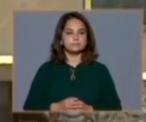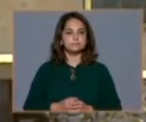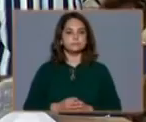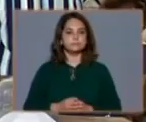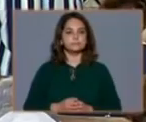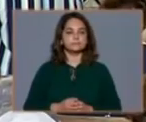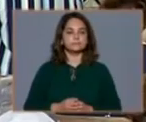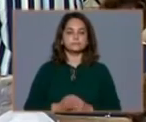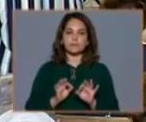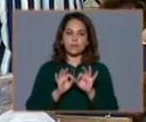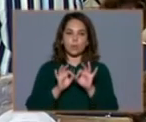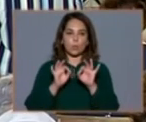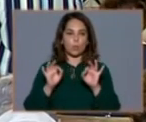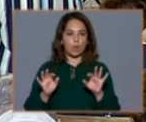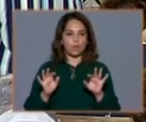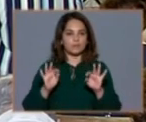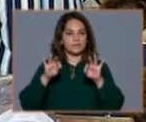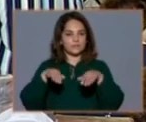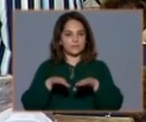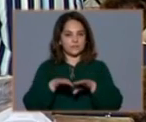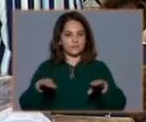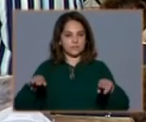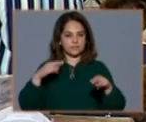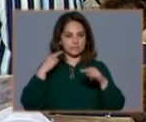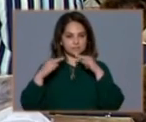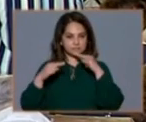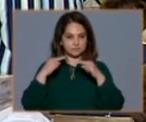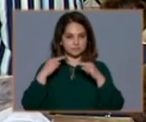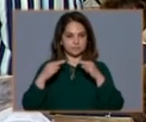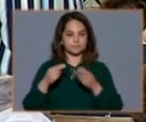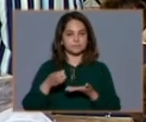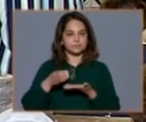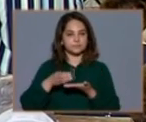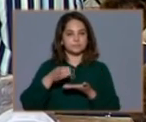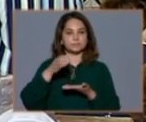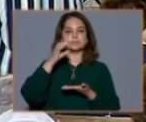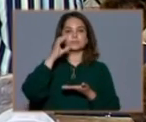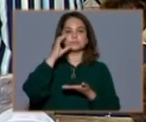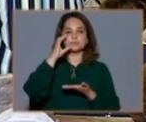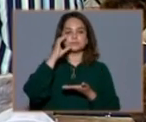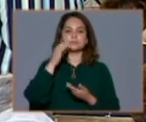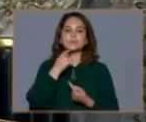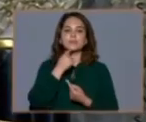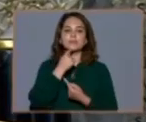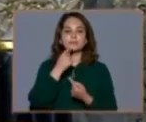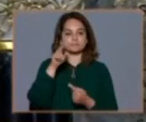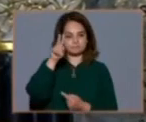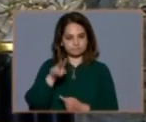De igual modo, no fim da ceia, tomou o cálice e, dando graças,